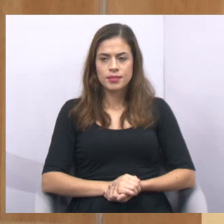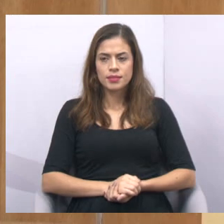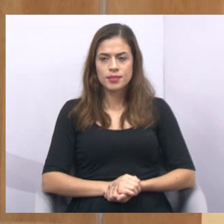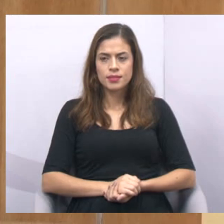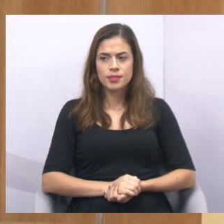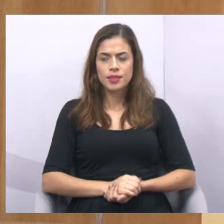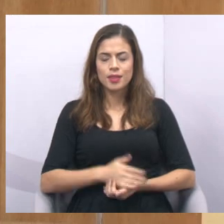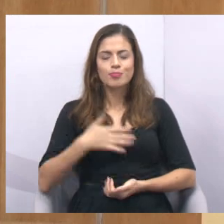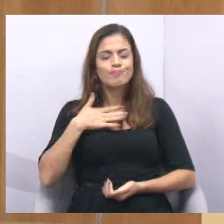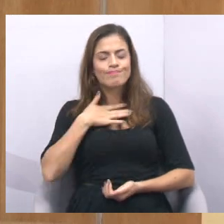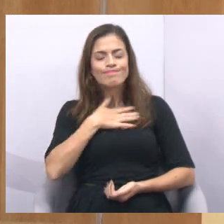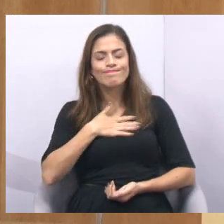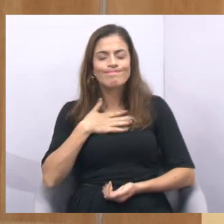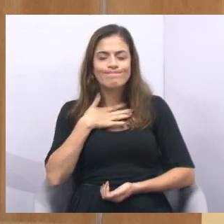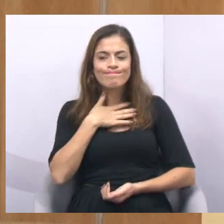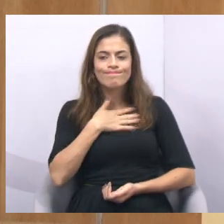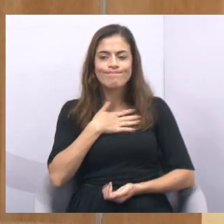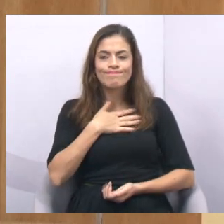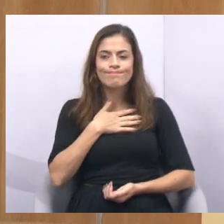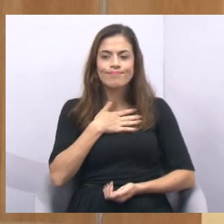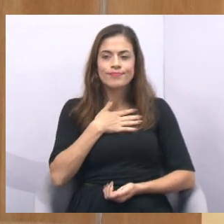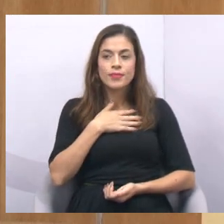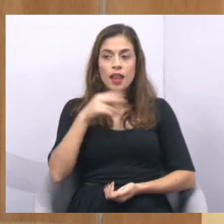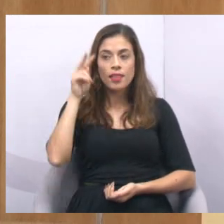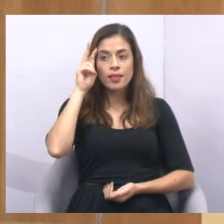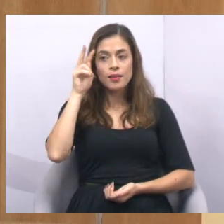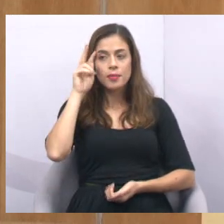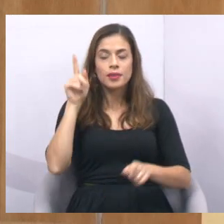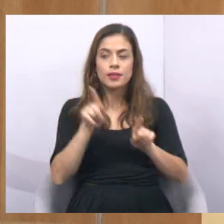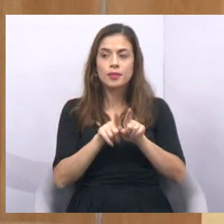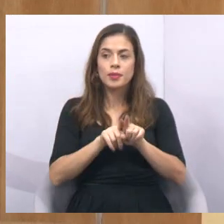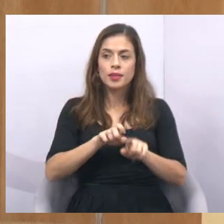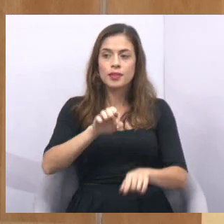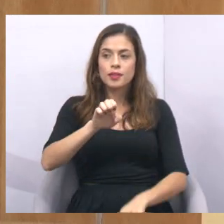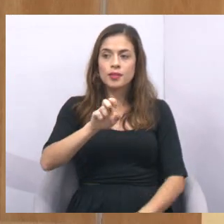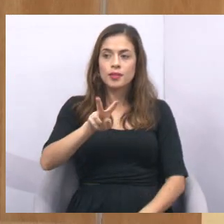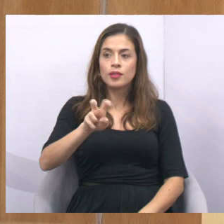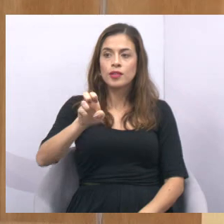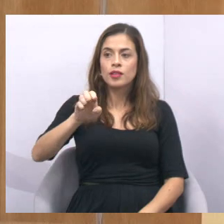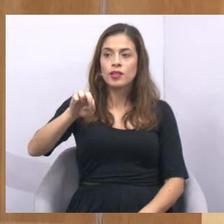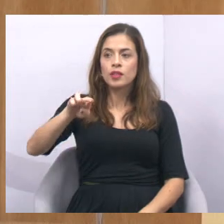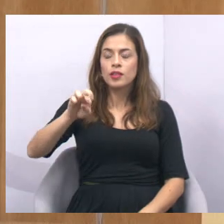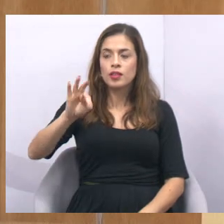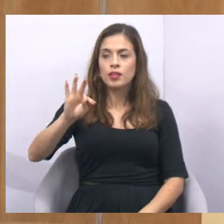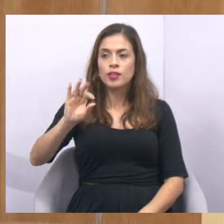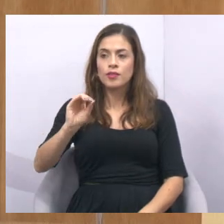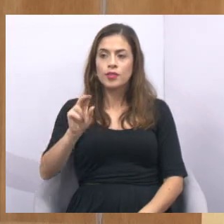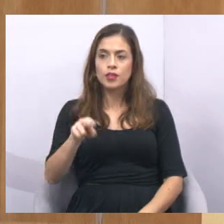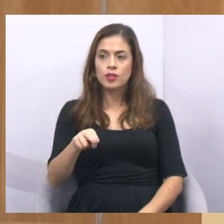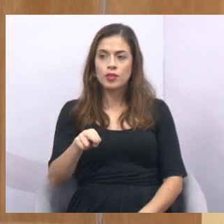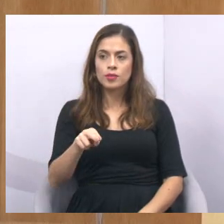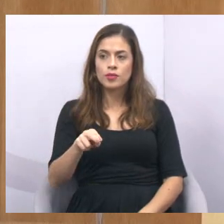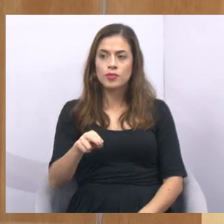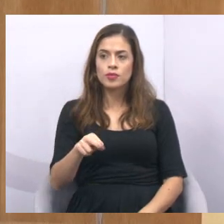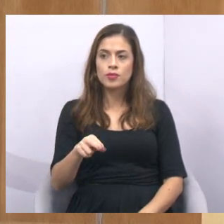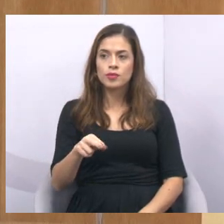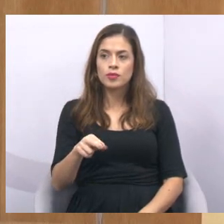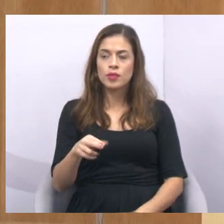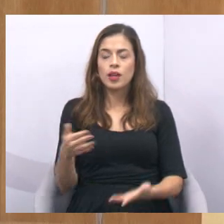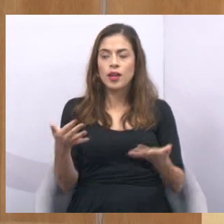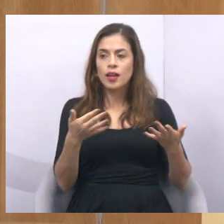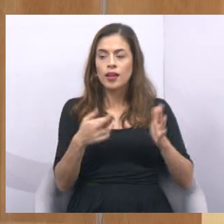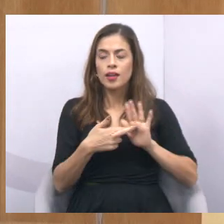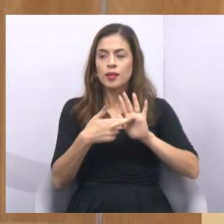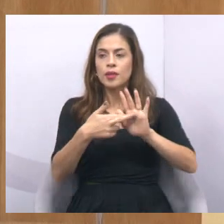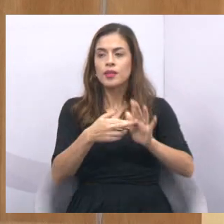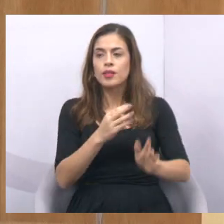grande, e não esquecendo também do Everton, que hoje aqui representa o Coronel Gomes. Muito